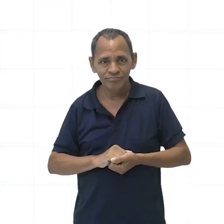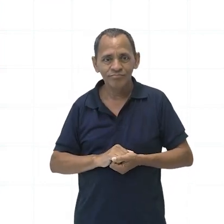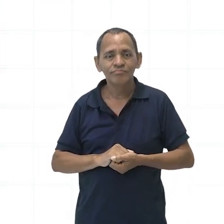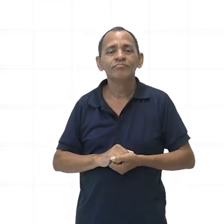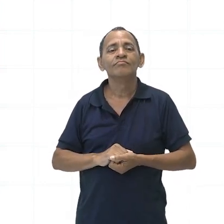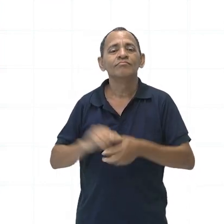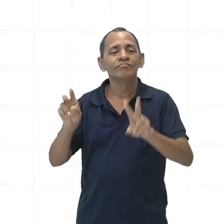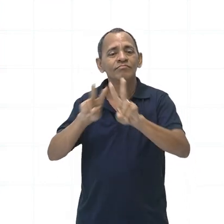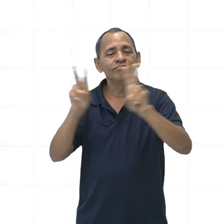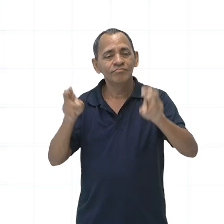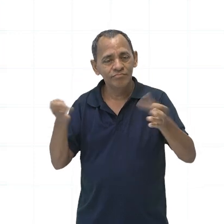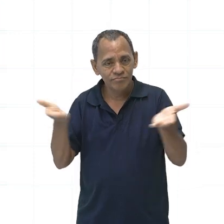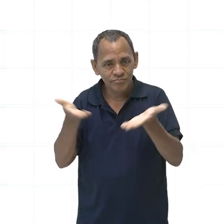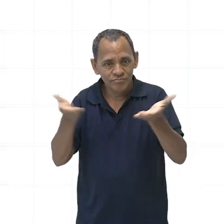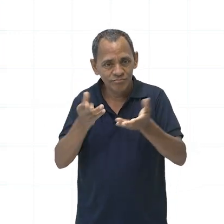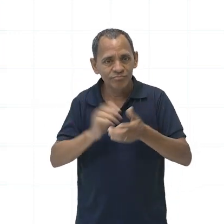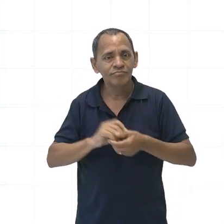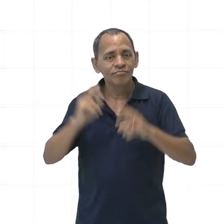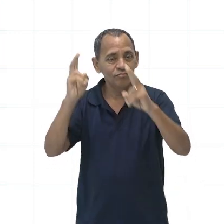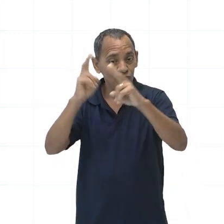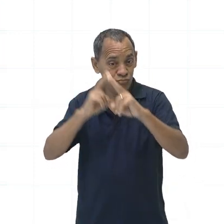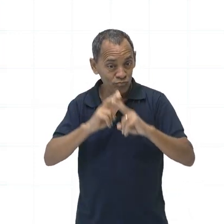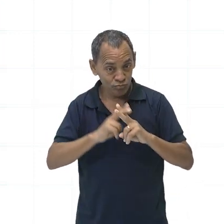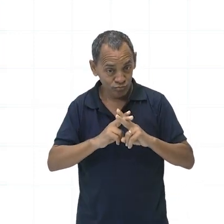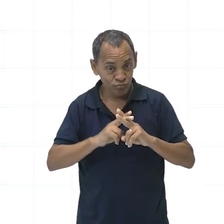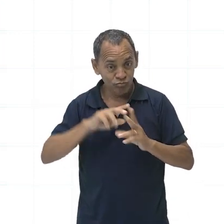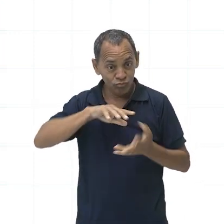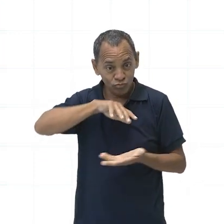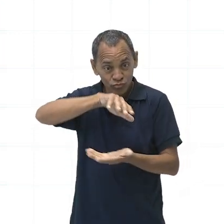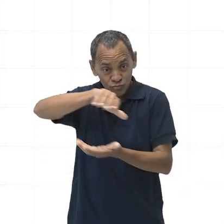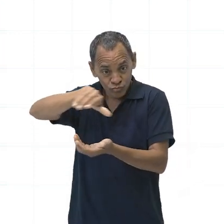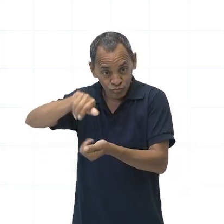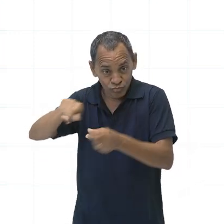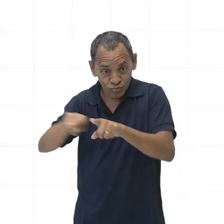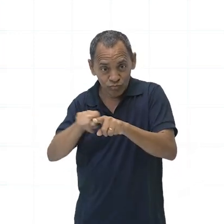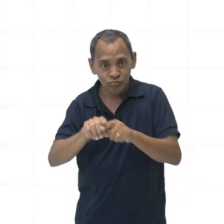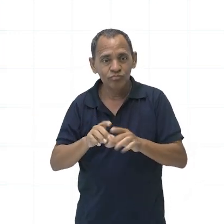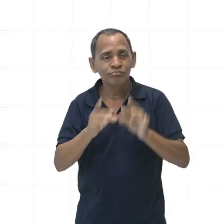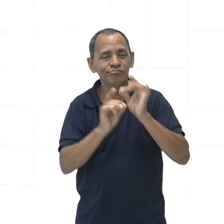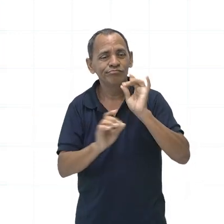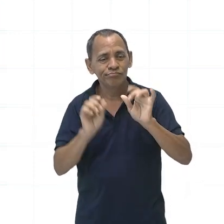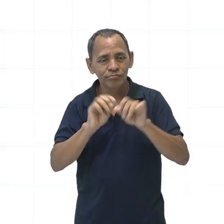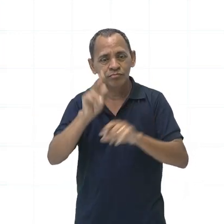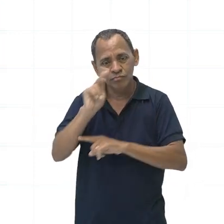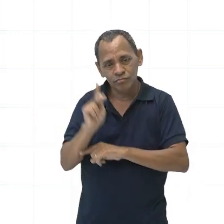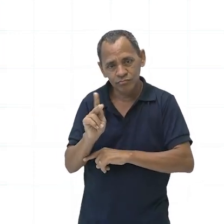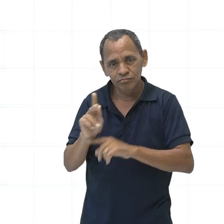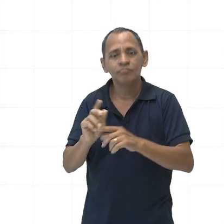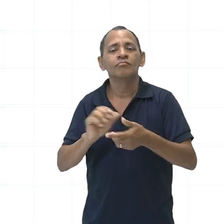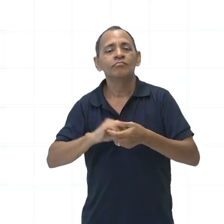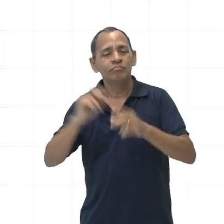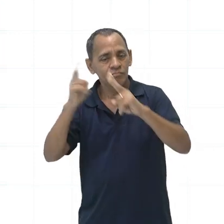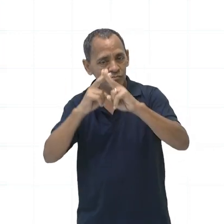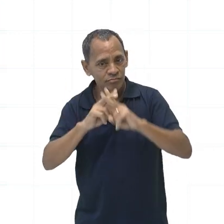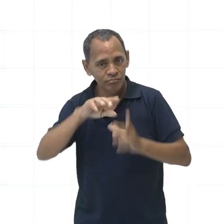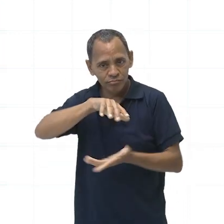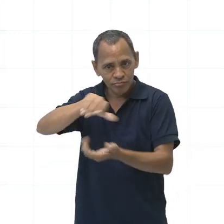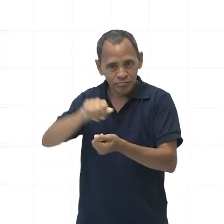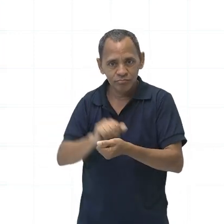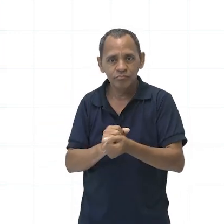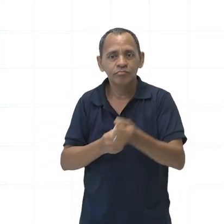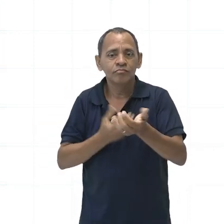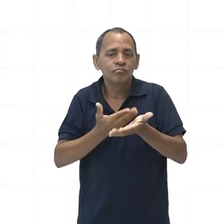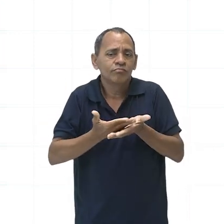nosso objeto de conhecimento é lutas do mundo e o detalhamento, história da luta no mundo,